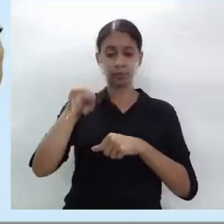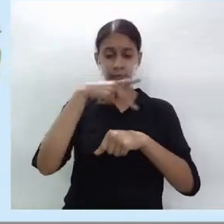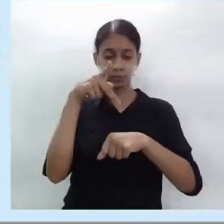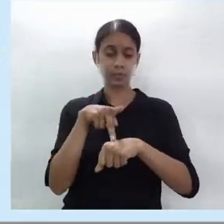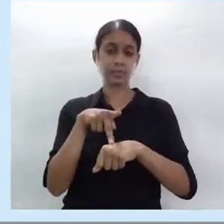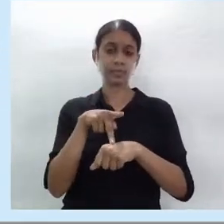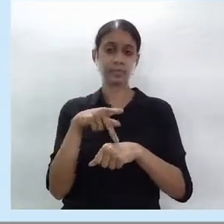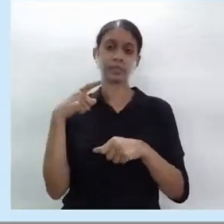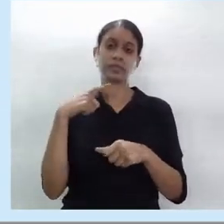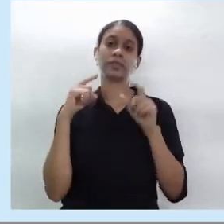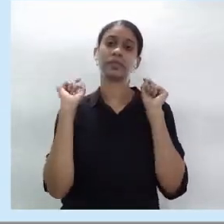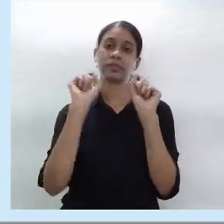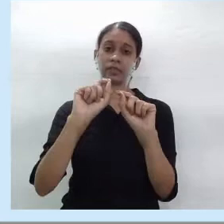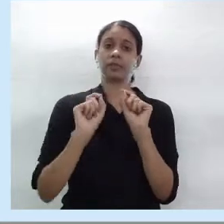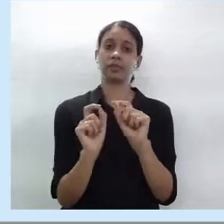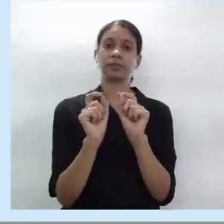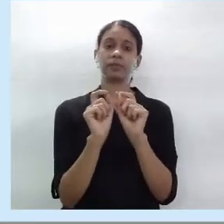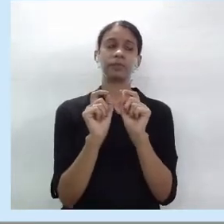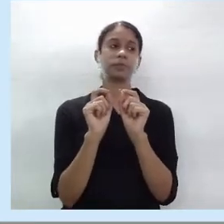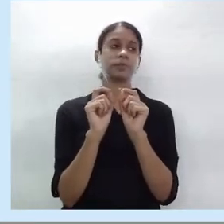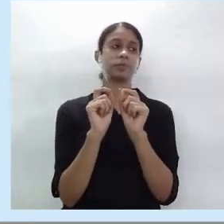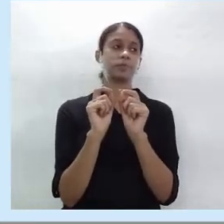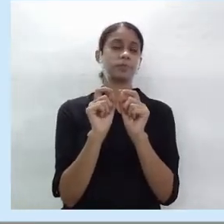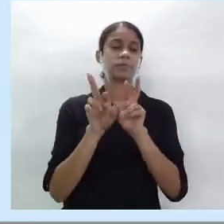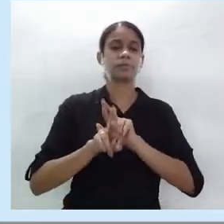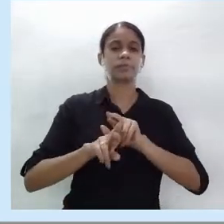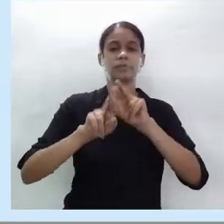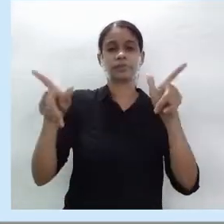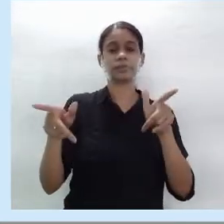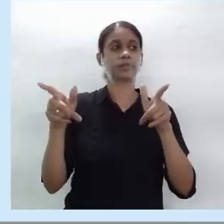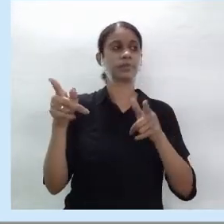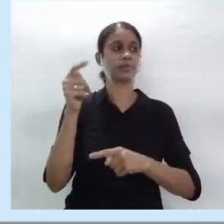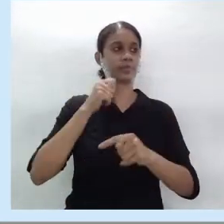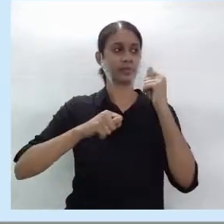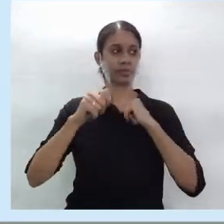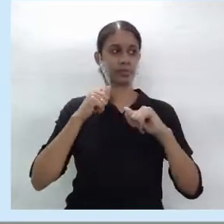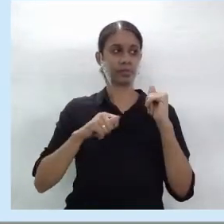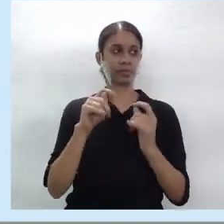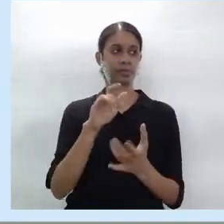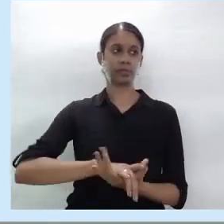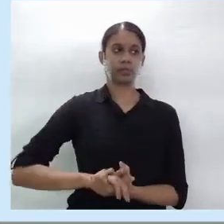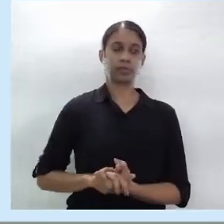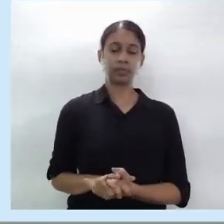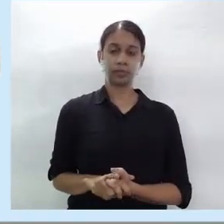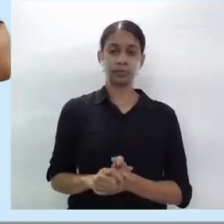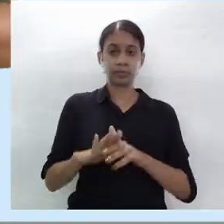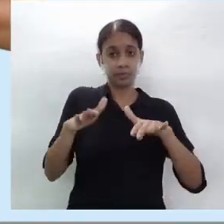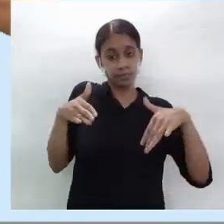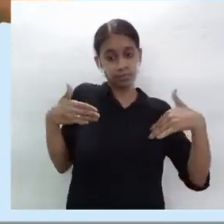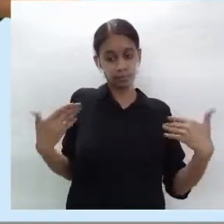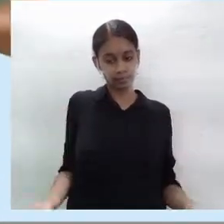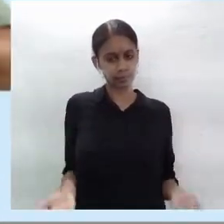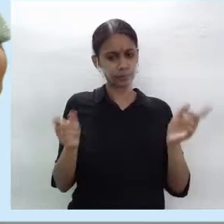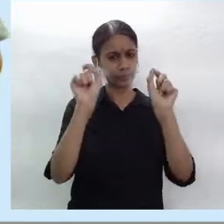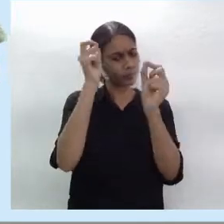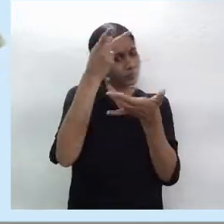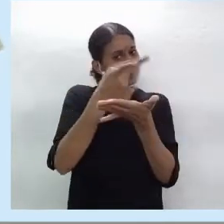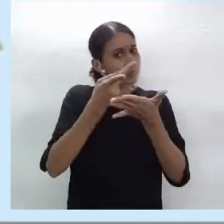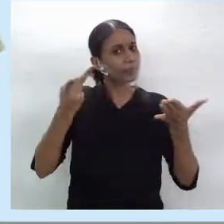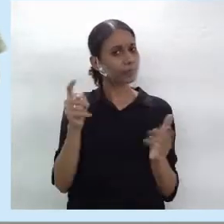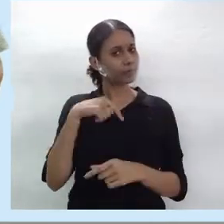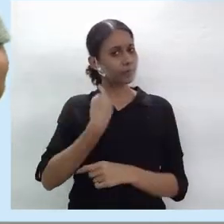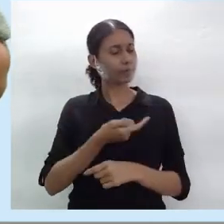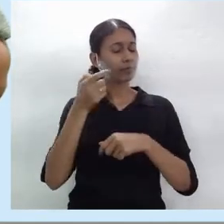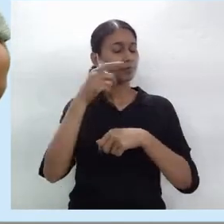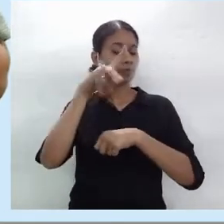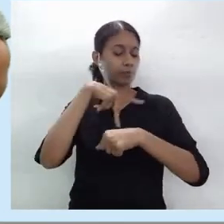ele possui uma grande desigualdade econômica, tá? Então, o que acontece no nosso